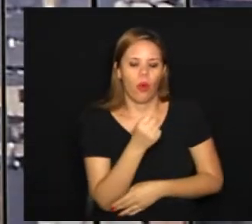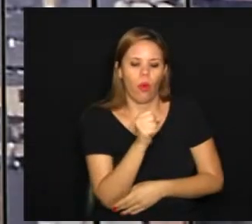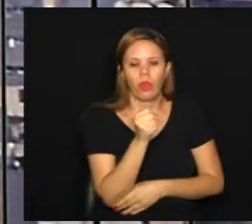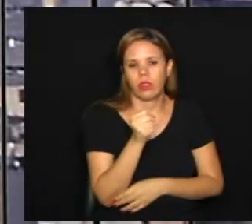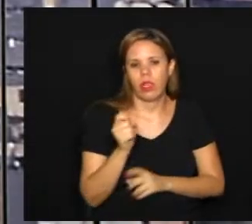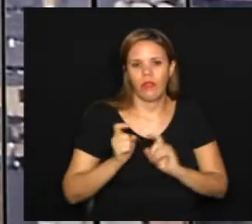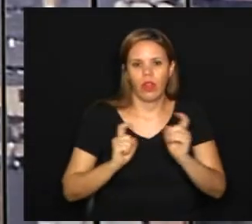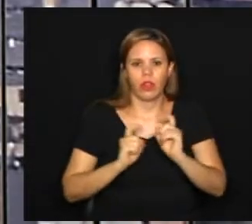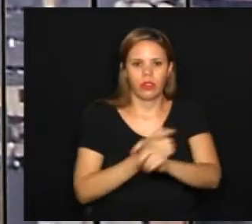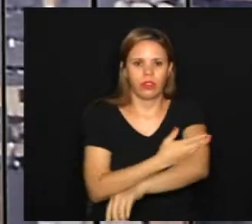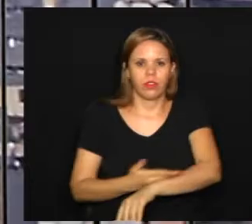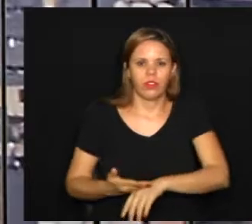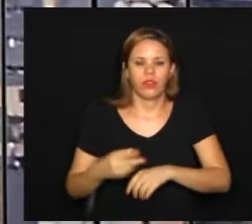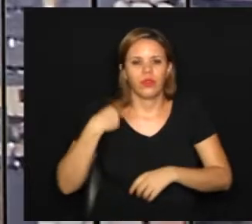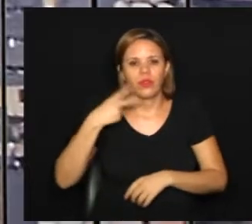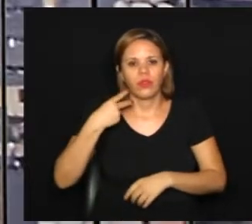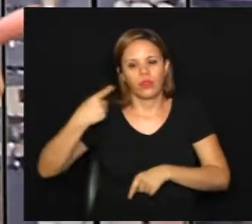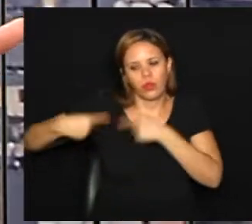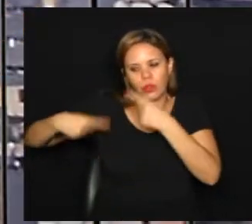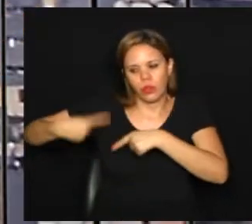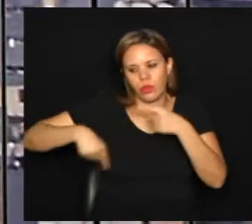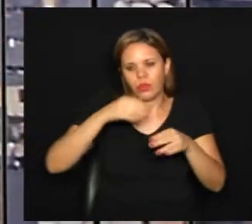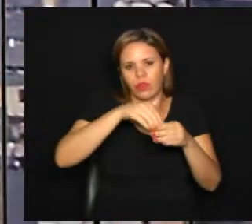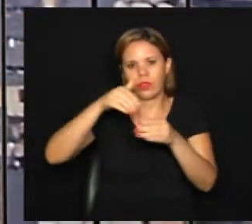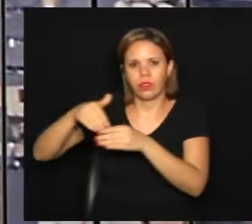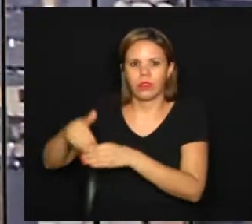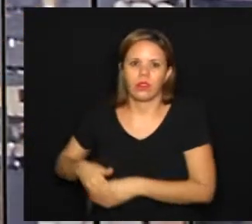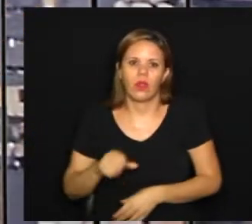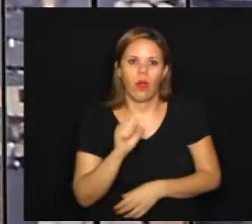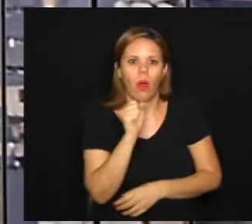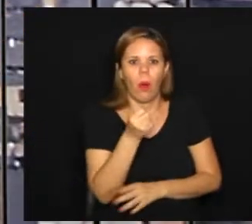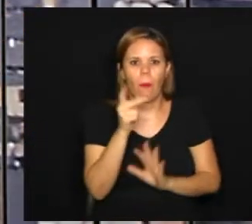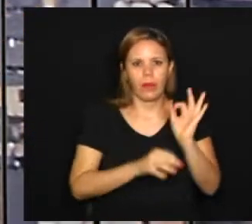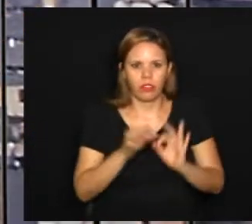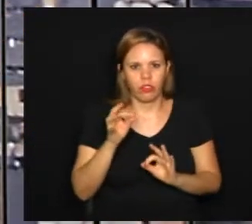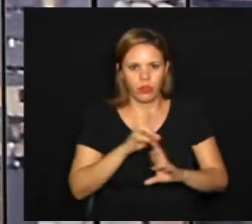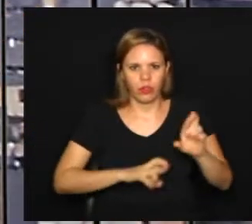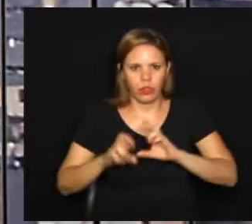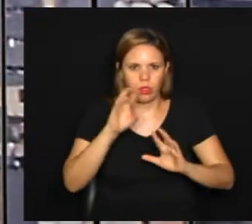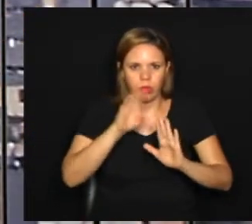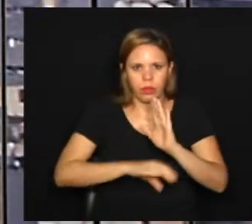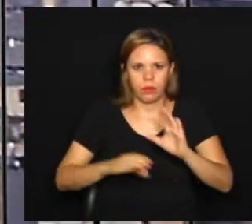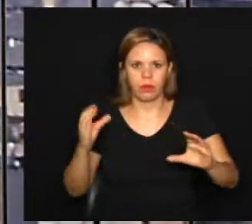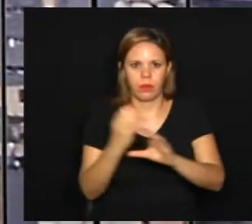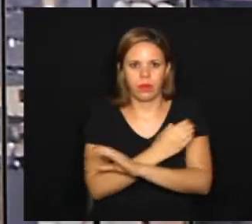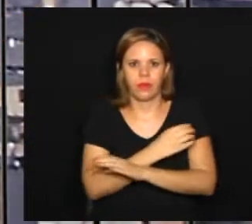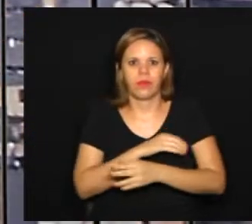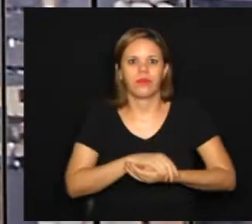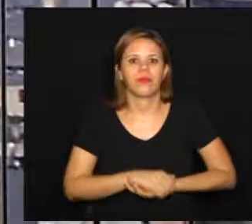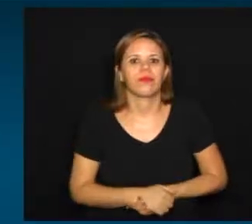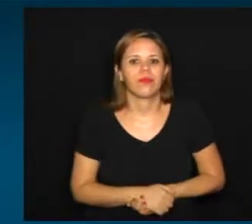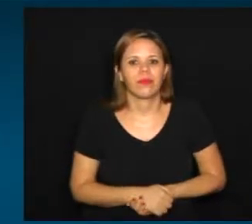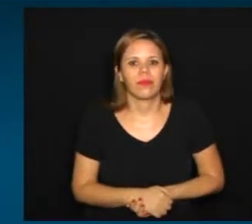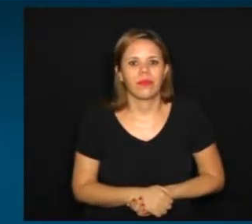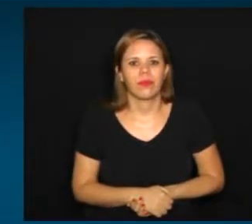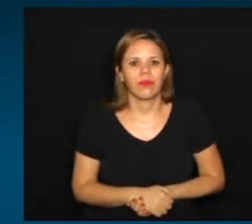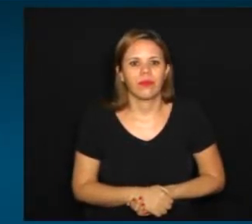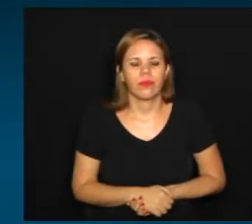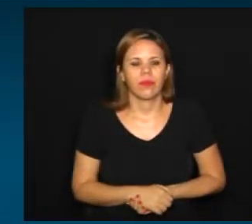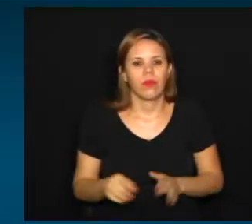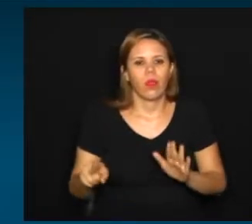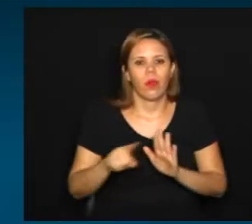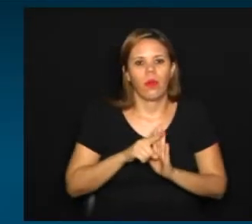reunião ordinária. Os vereadores vão discutir e votar 8 projetos. Confira agora a pauta completa. O item